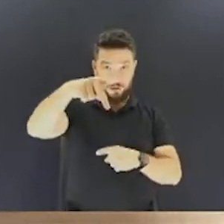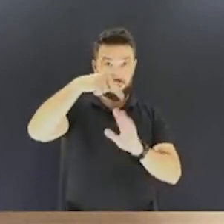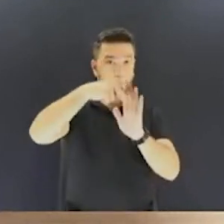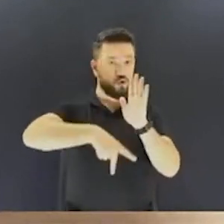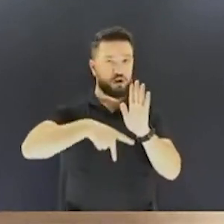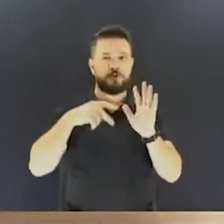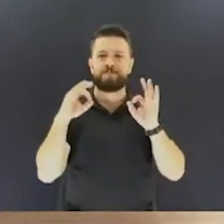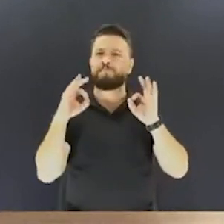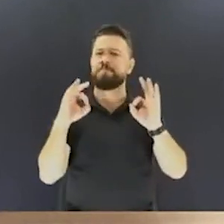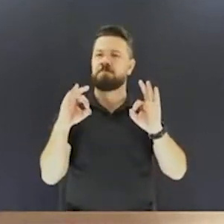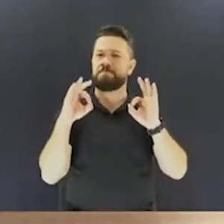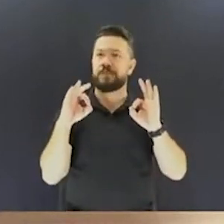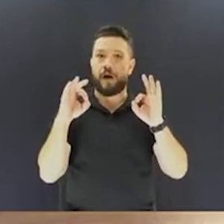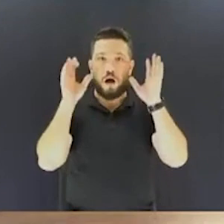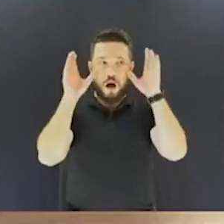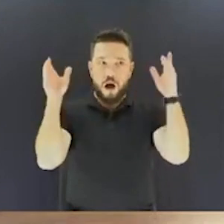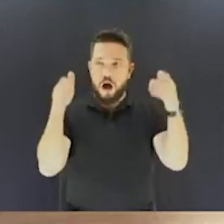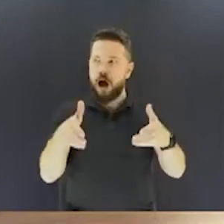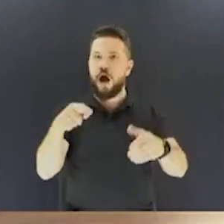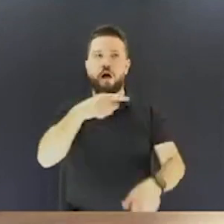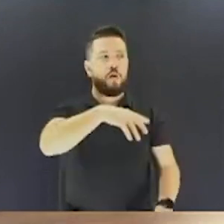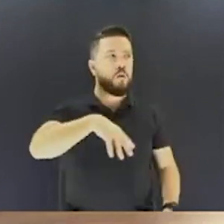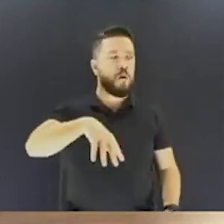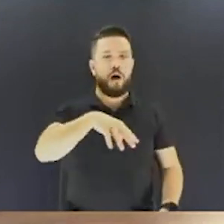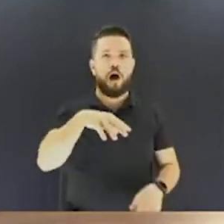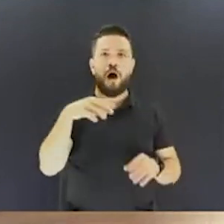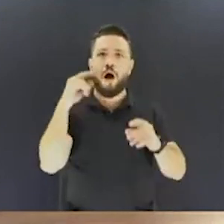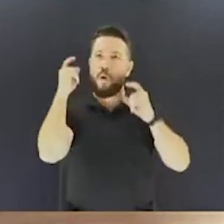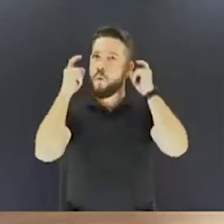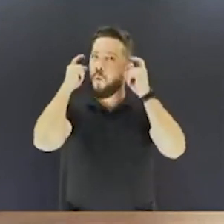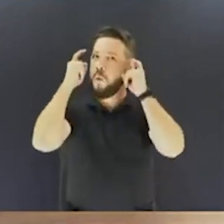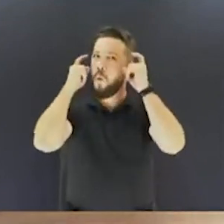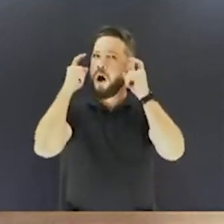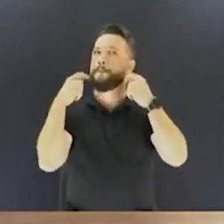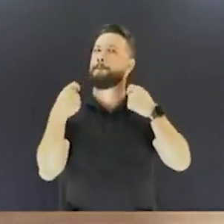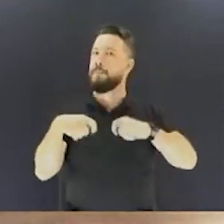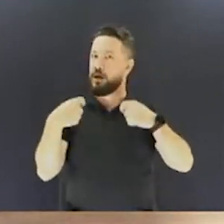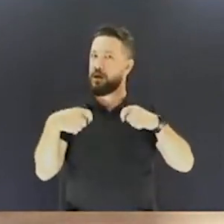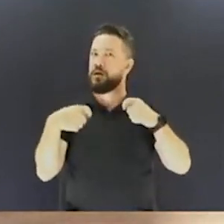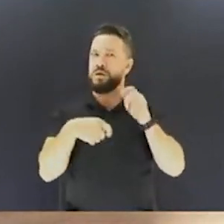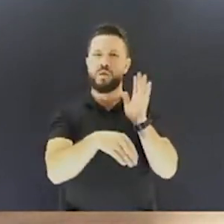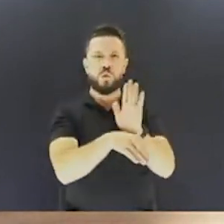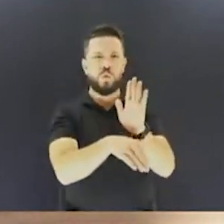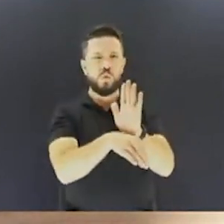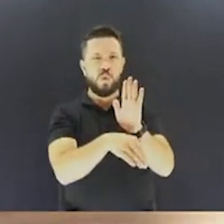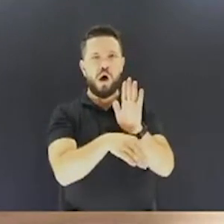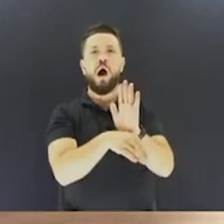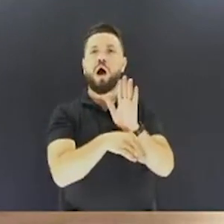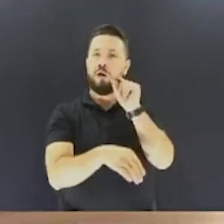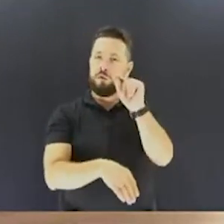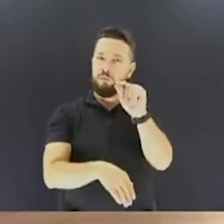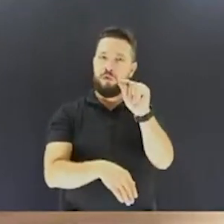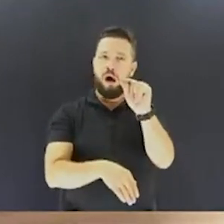comece a se preocupar e a buscar entender um pouco de todos esses problemas que Vossa Excelência traz, não só na questão do